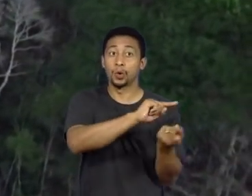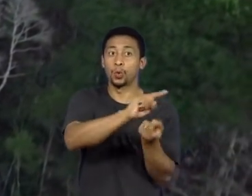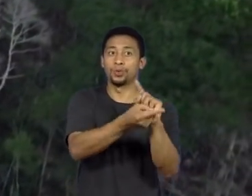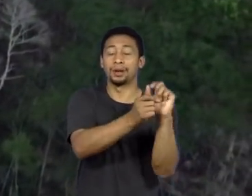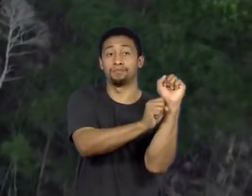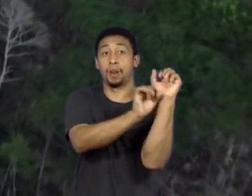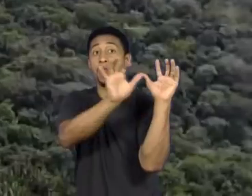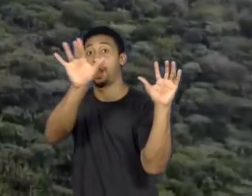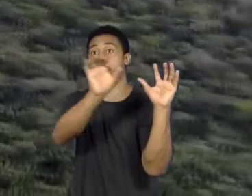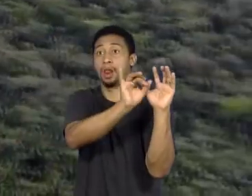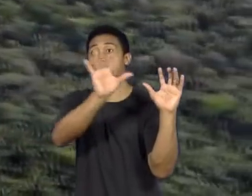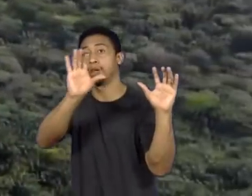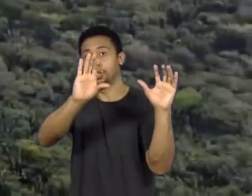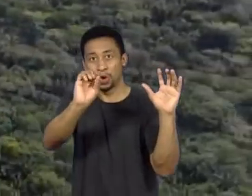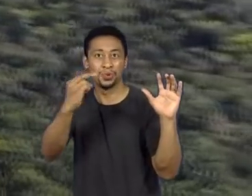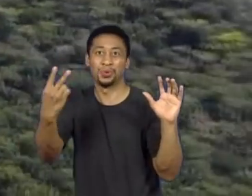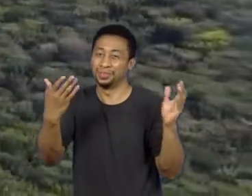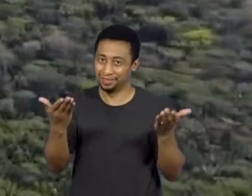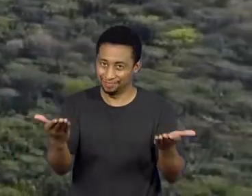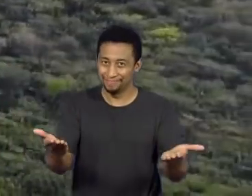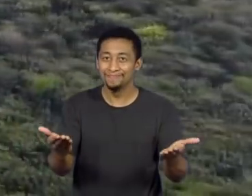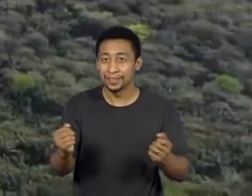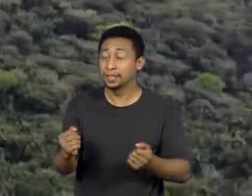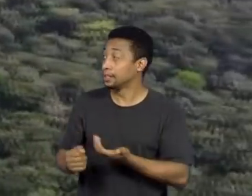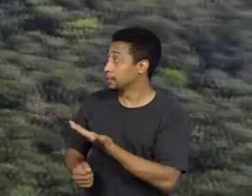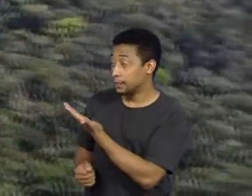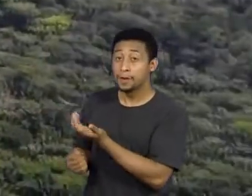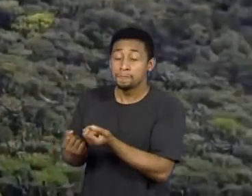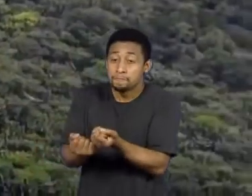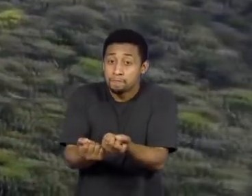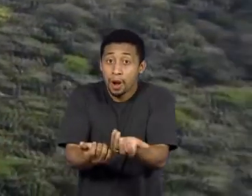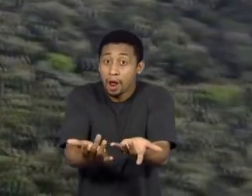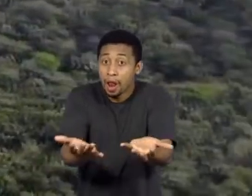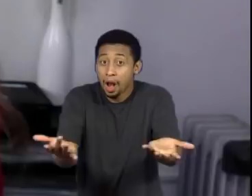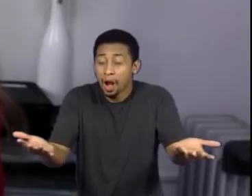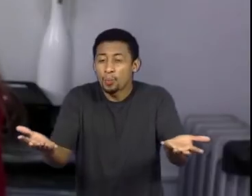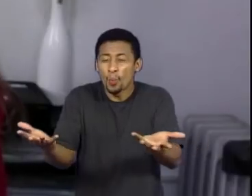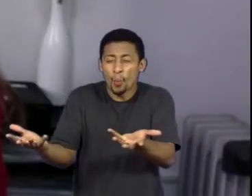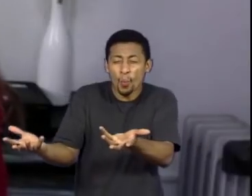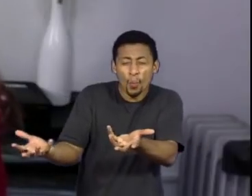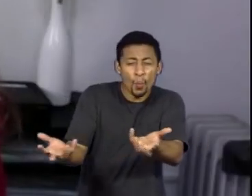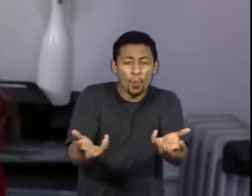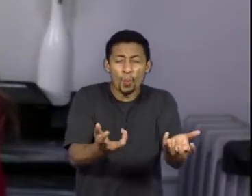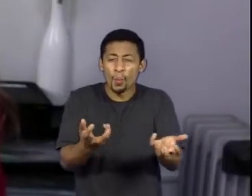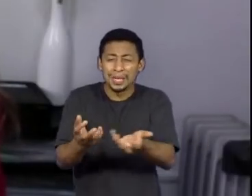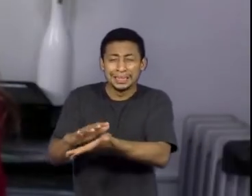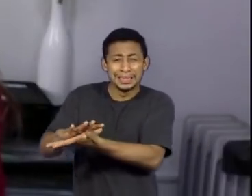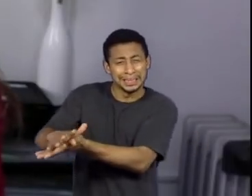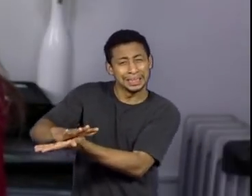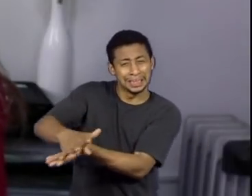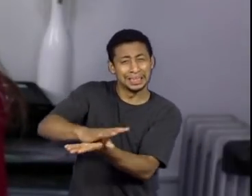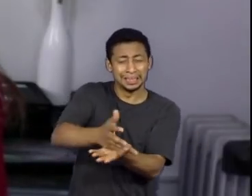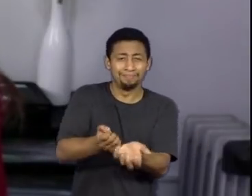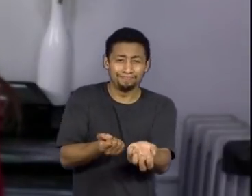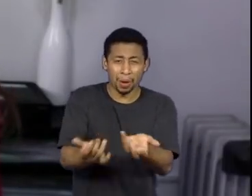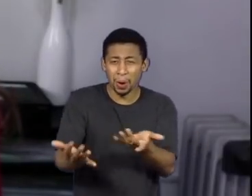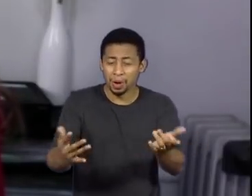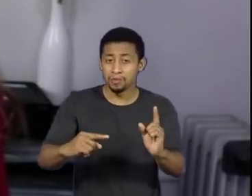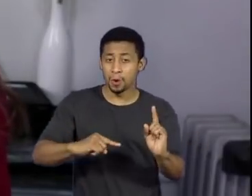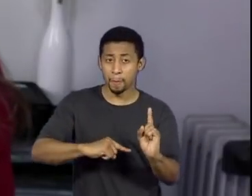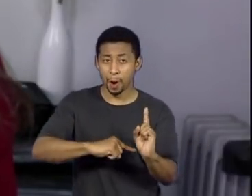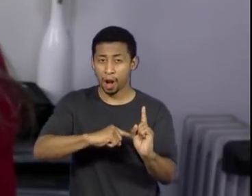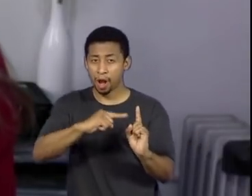efeito secundário. Nós temos a vegetação mais seca, porque reduz muito a precipitação,